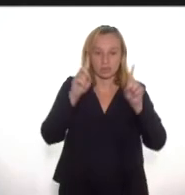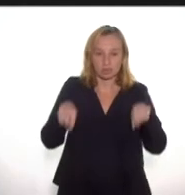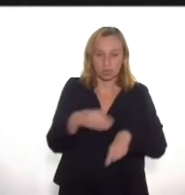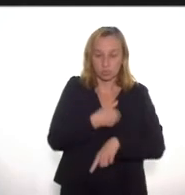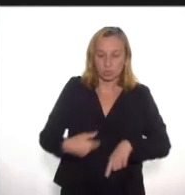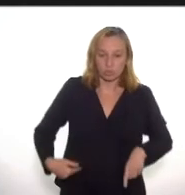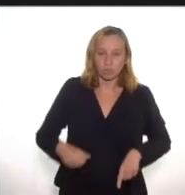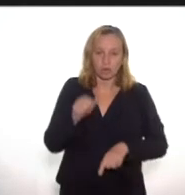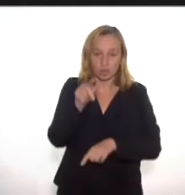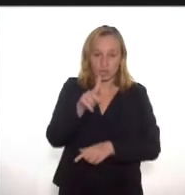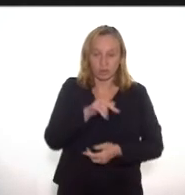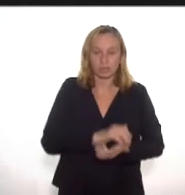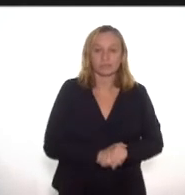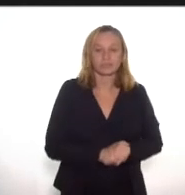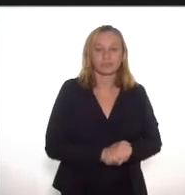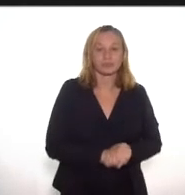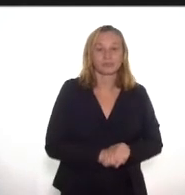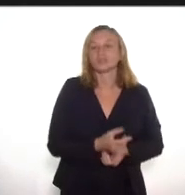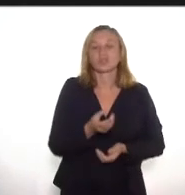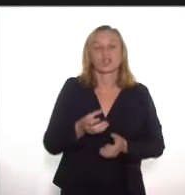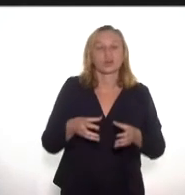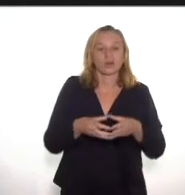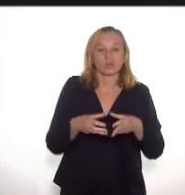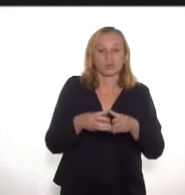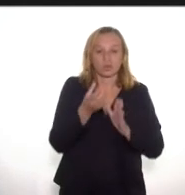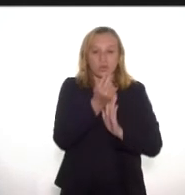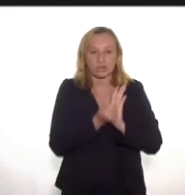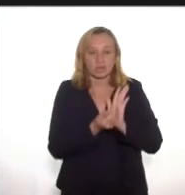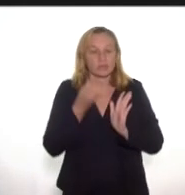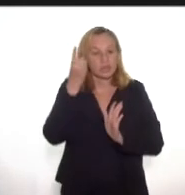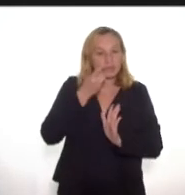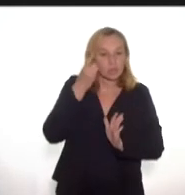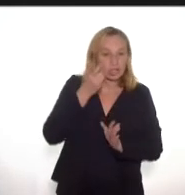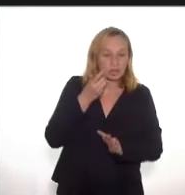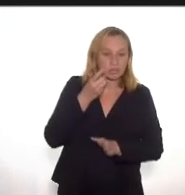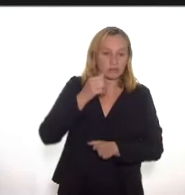Públicos, ok. Pela Comissão de Orçamento, deputado Márcio Canella.